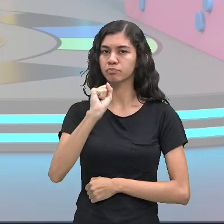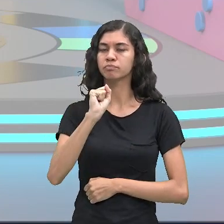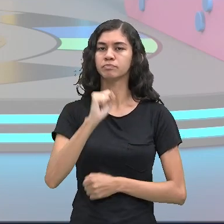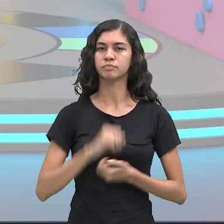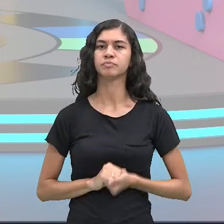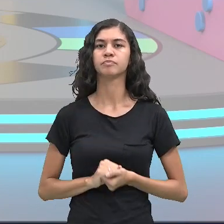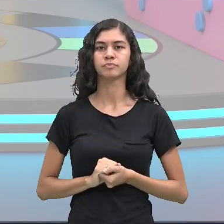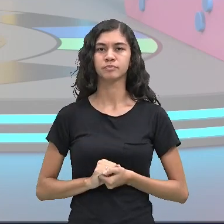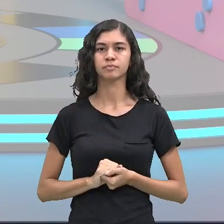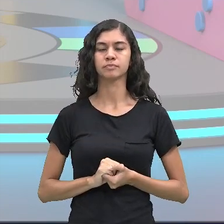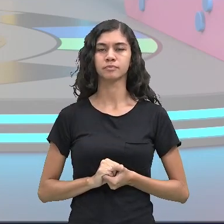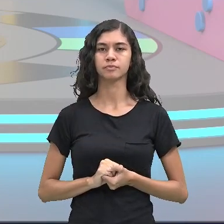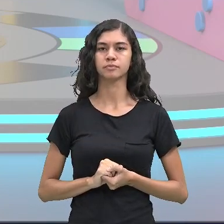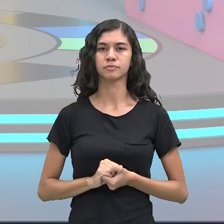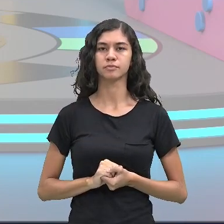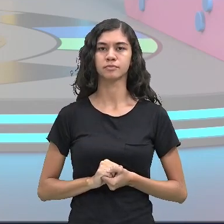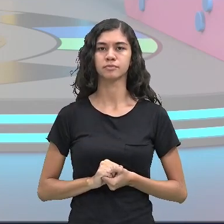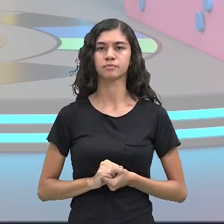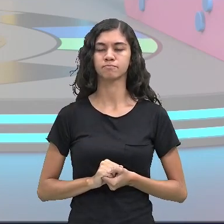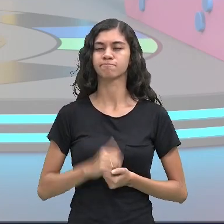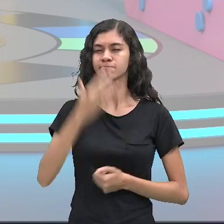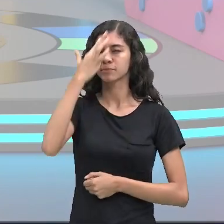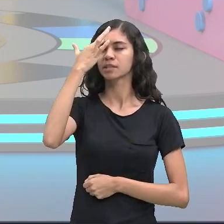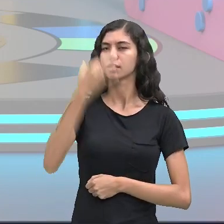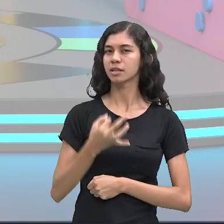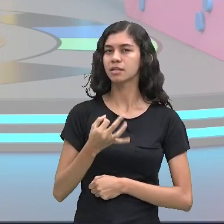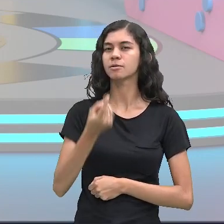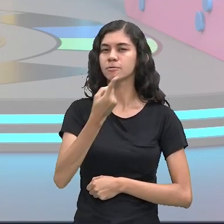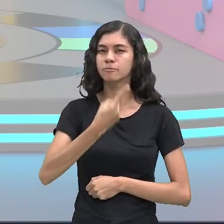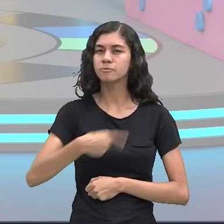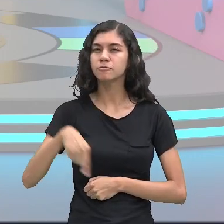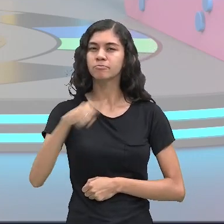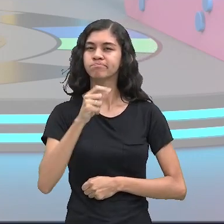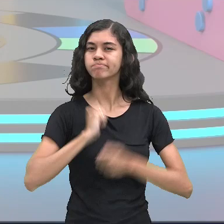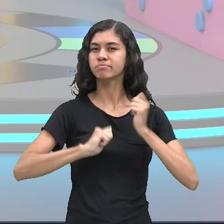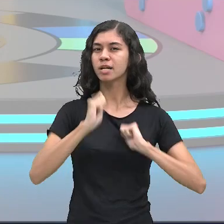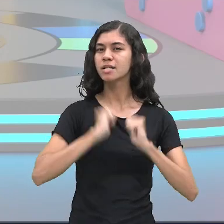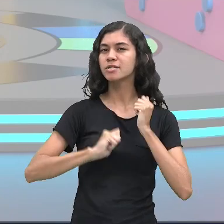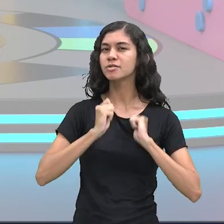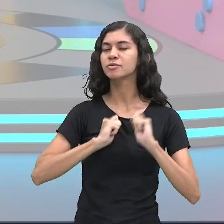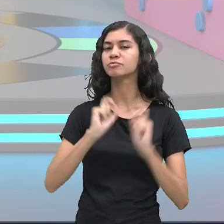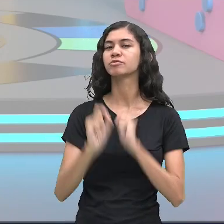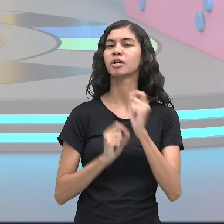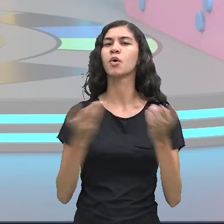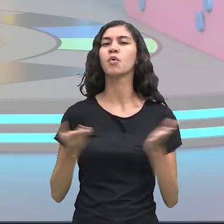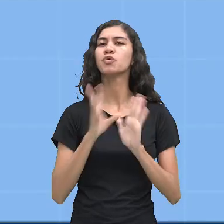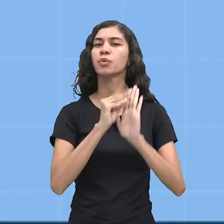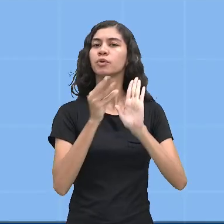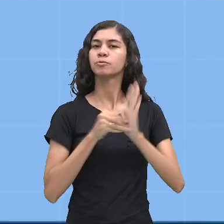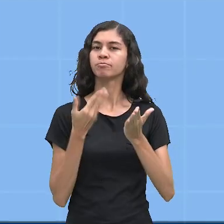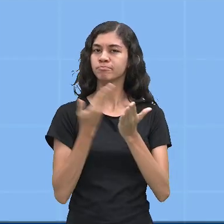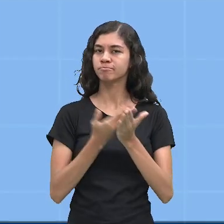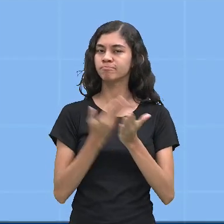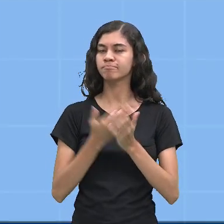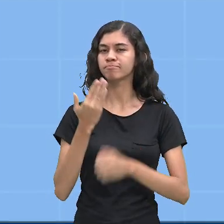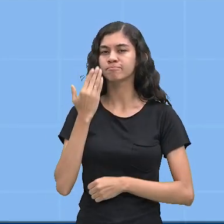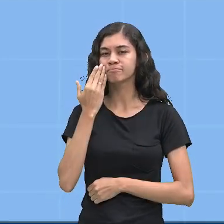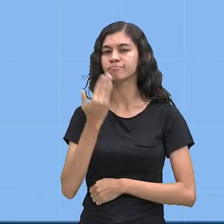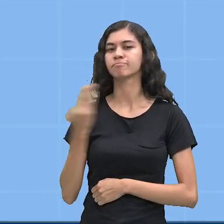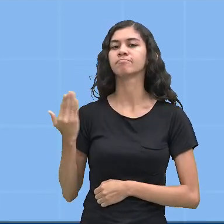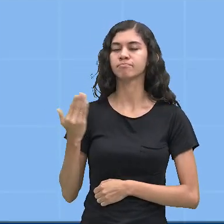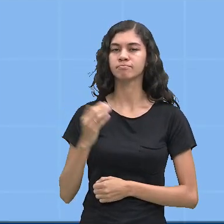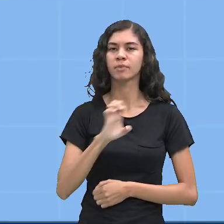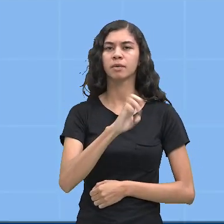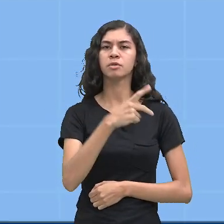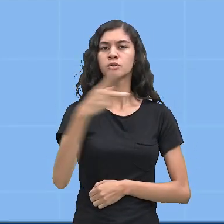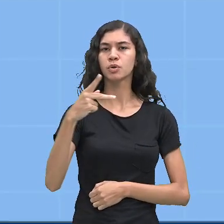Seducan. E, com certeza, você deve estar ansioso para o que nós temos nessa aula. Olha só, episódio de